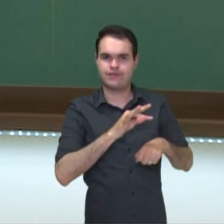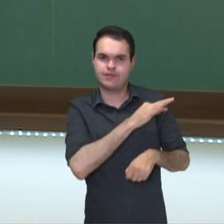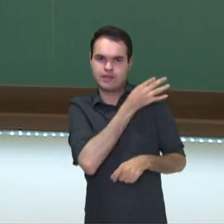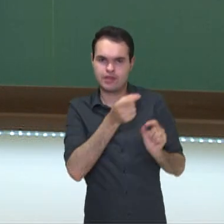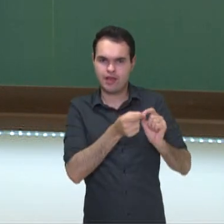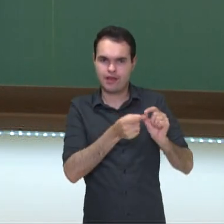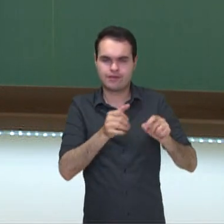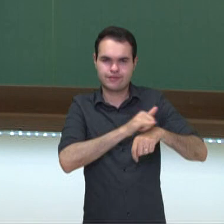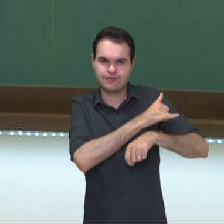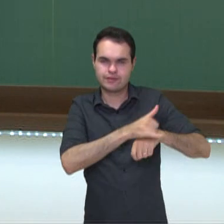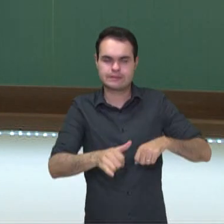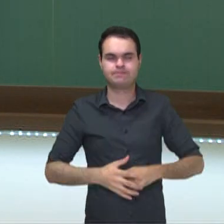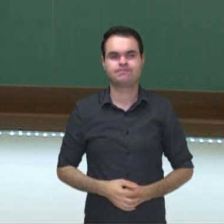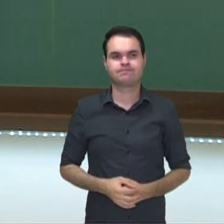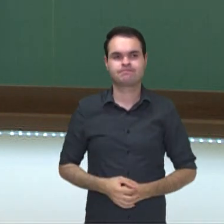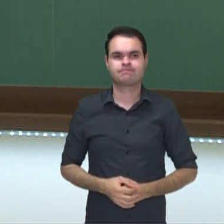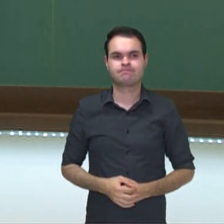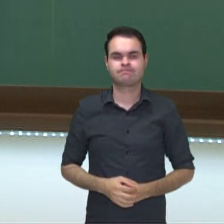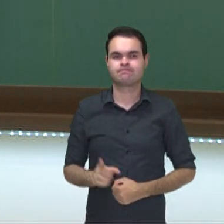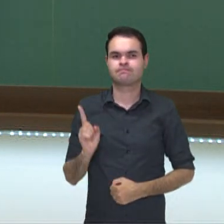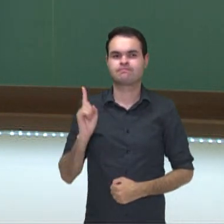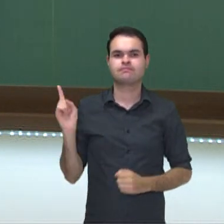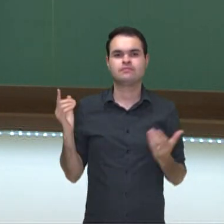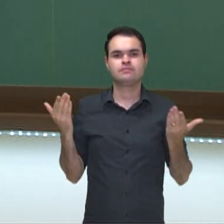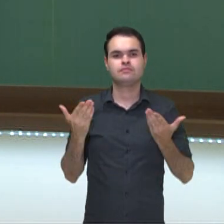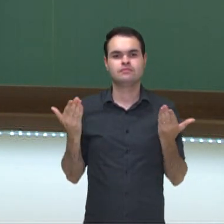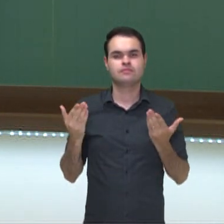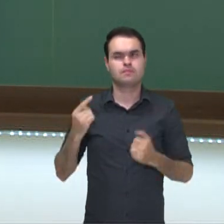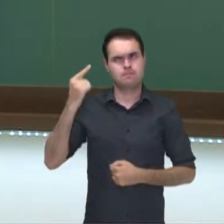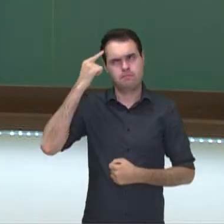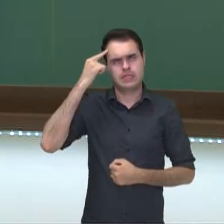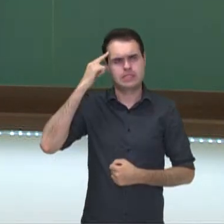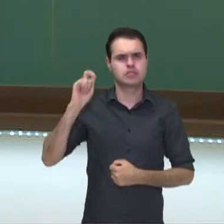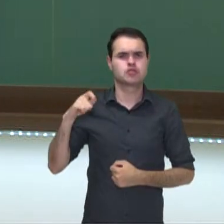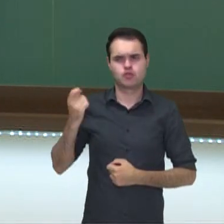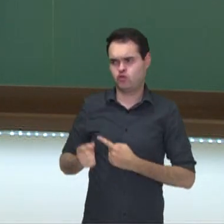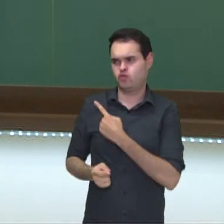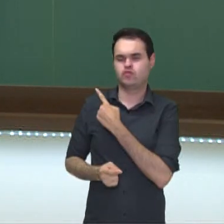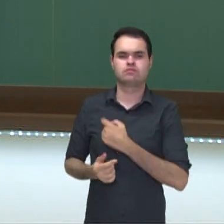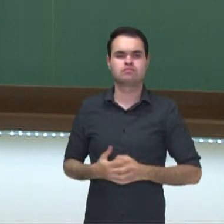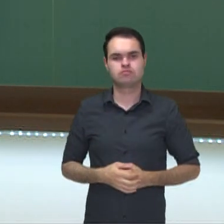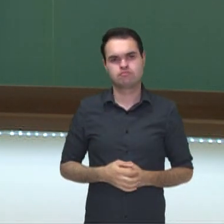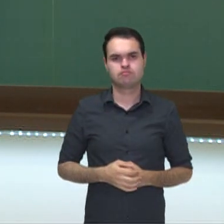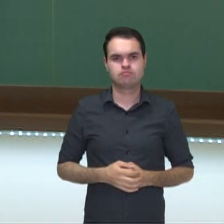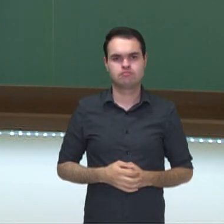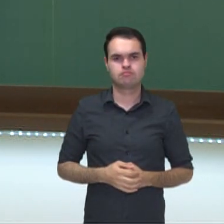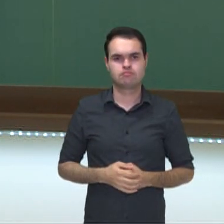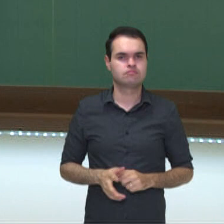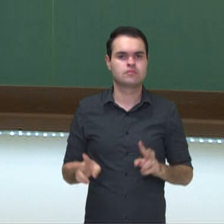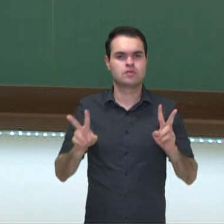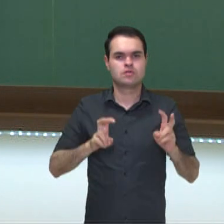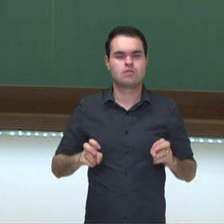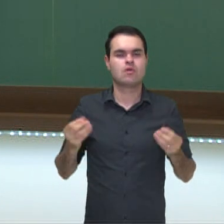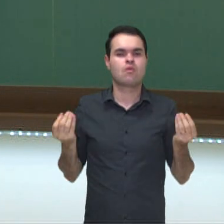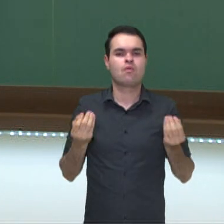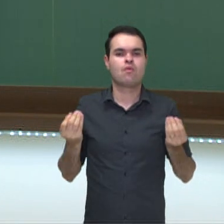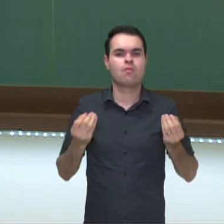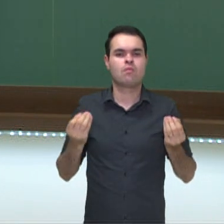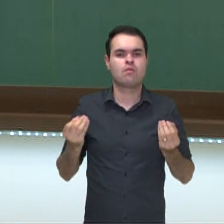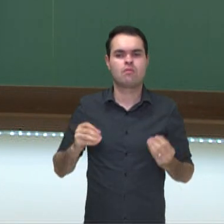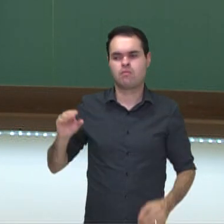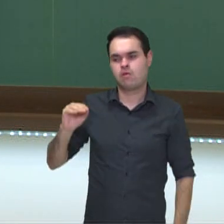de oratória. Vejam aqui um exercício para a gente pensar essa ideia da oratória, como que os